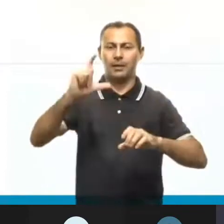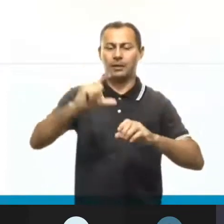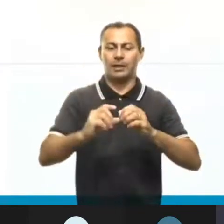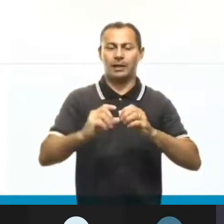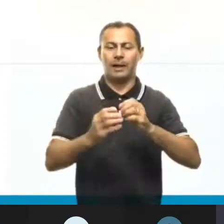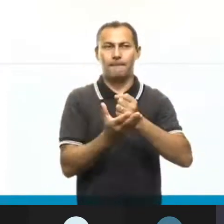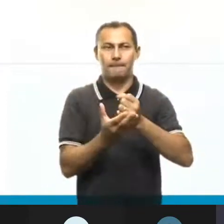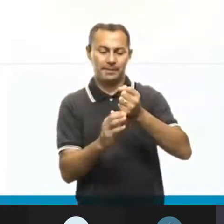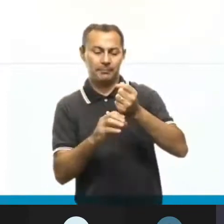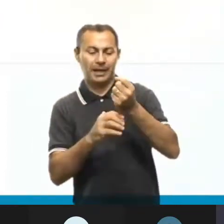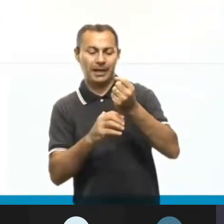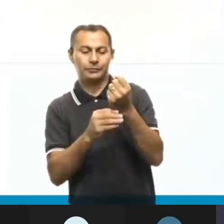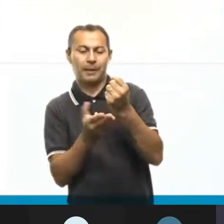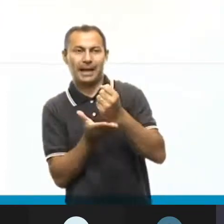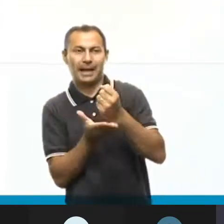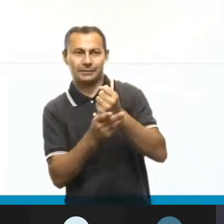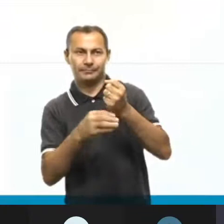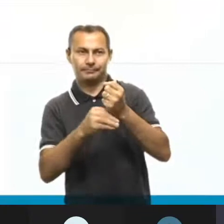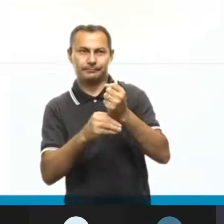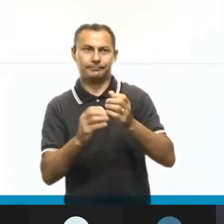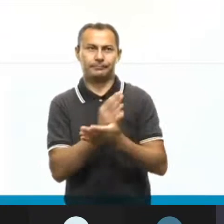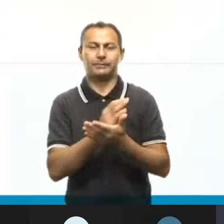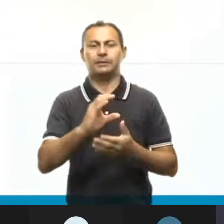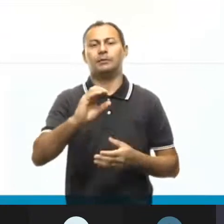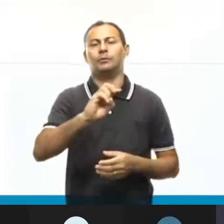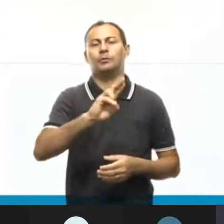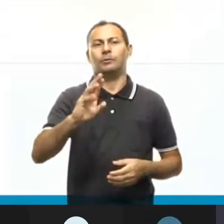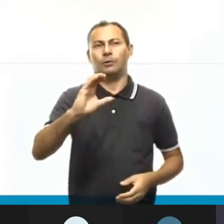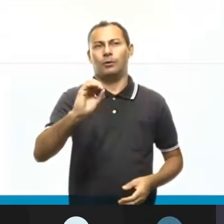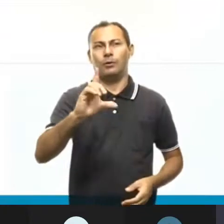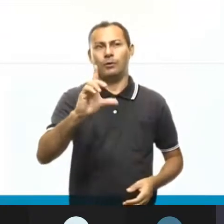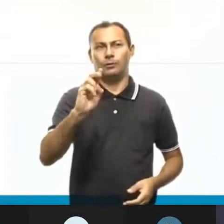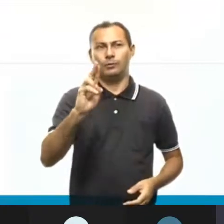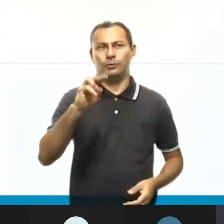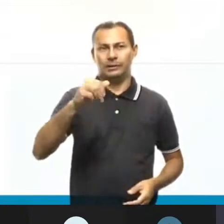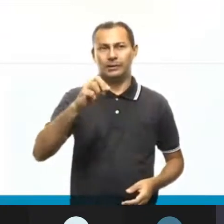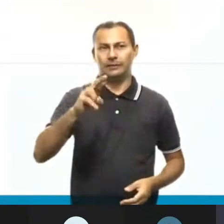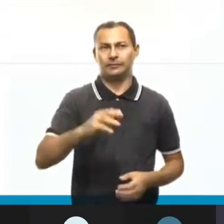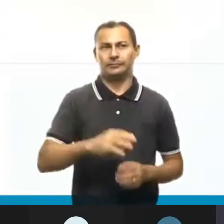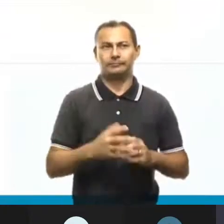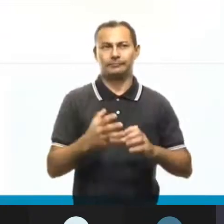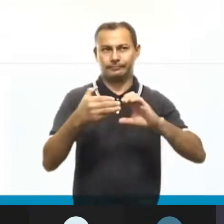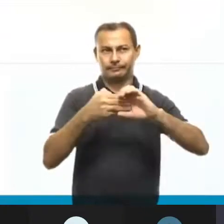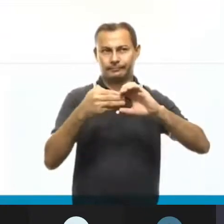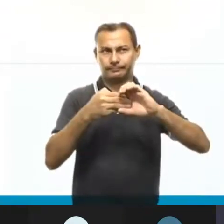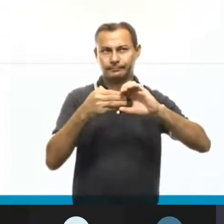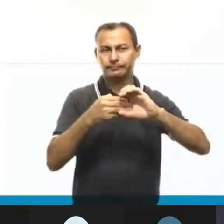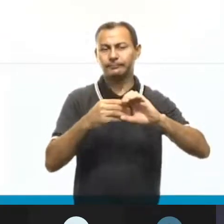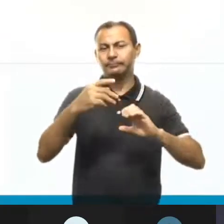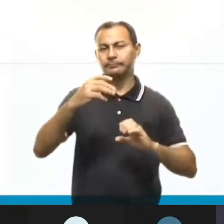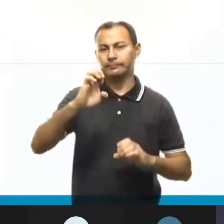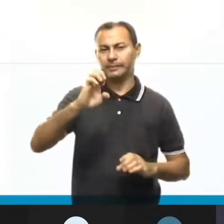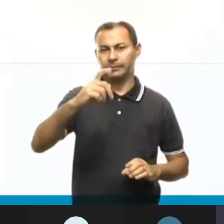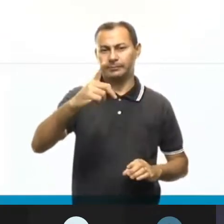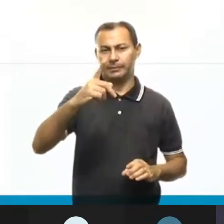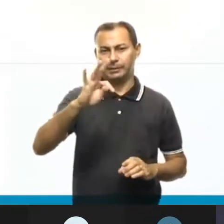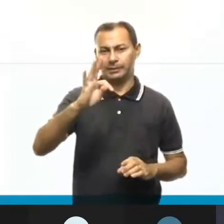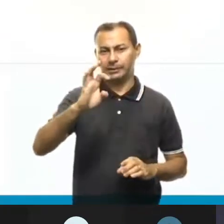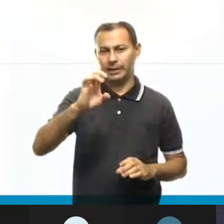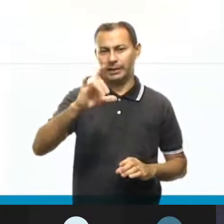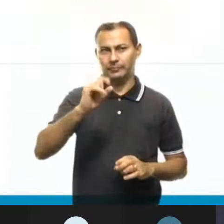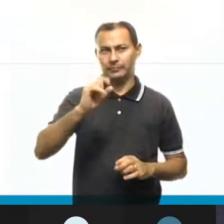a base da célula, tá? Então, por isso ele é classificado aí como colunar. E essa célula, né, esse epitélio, ele é pseudoestratificado,